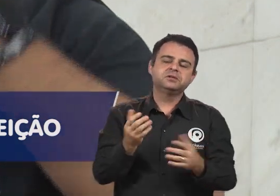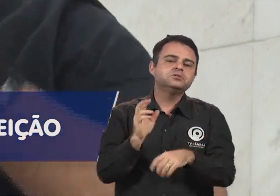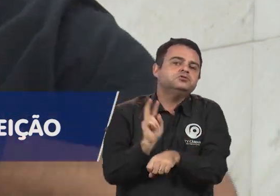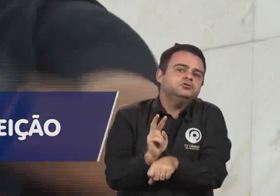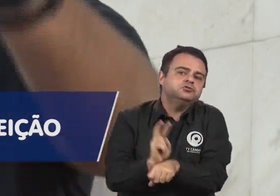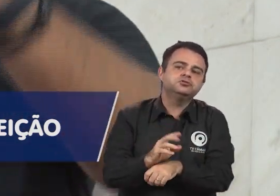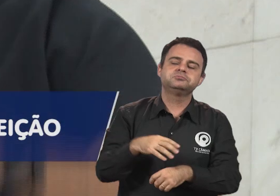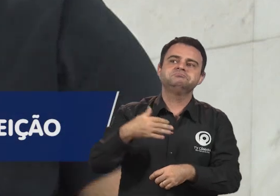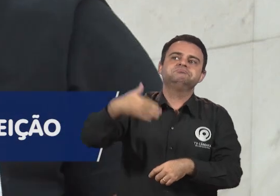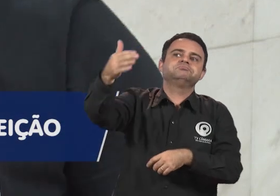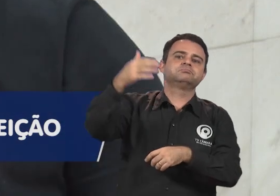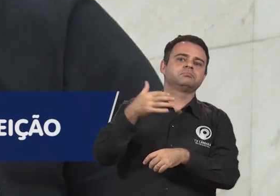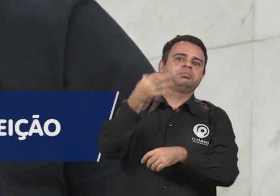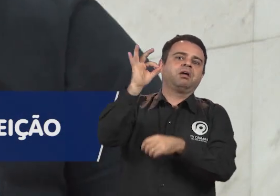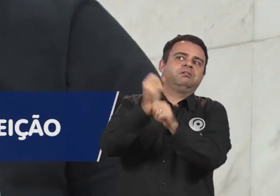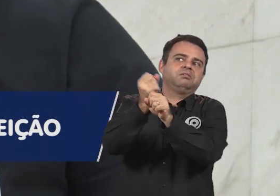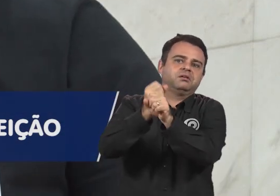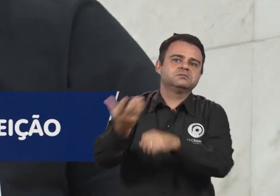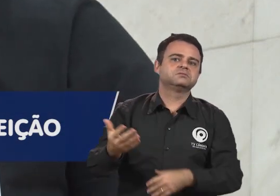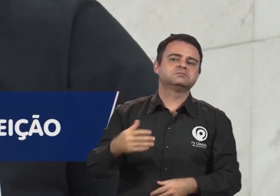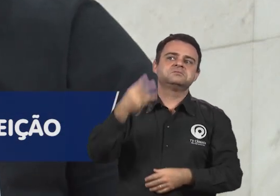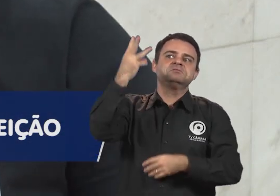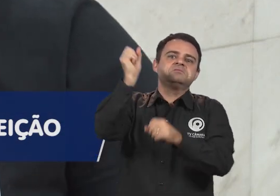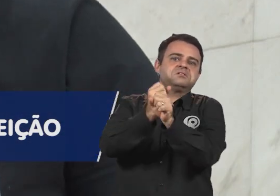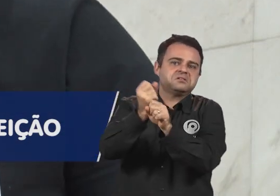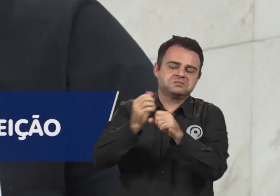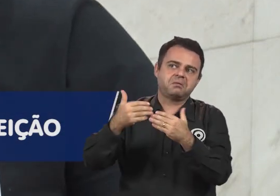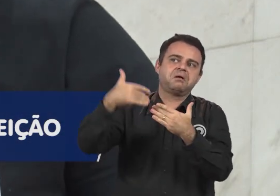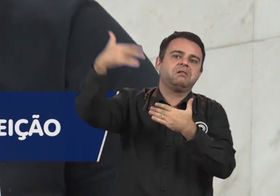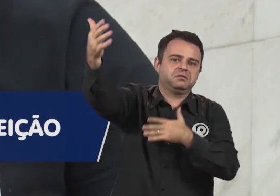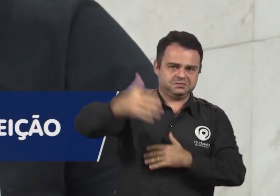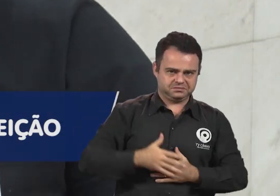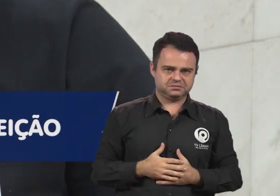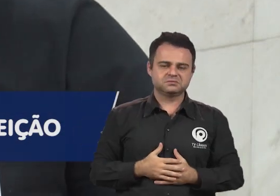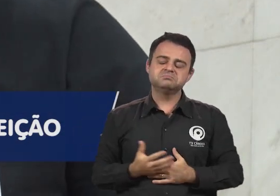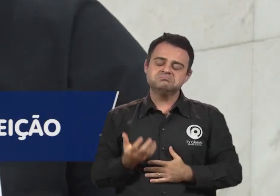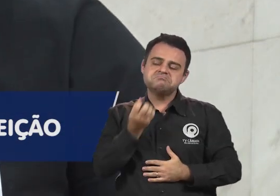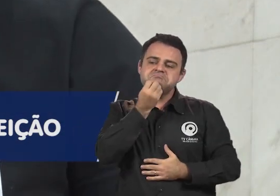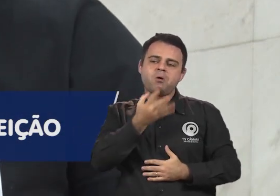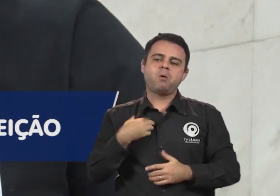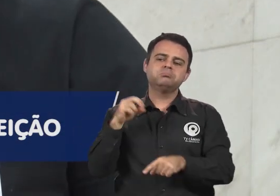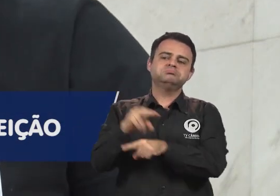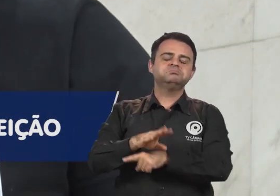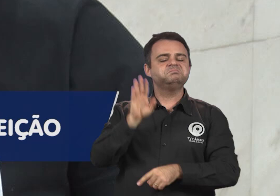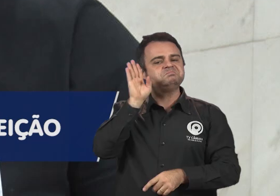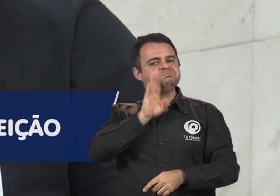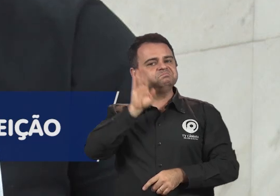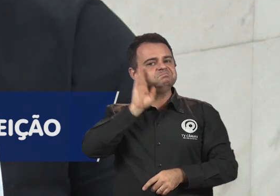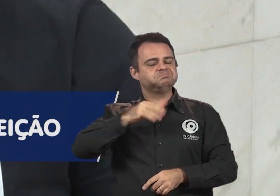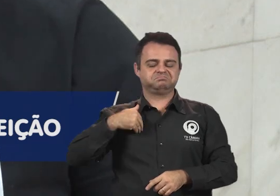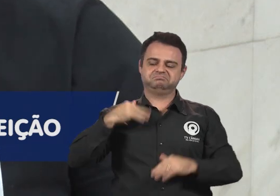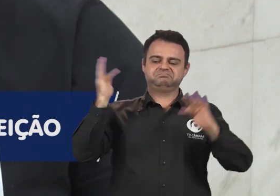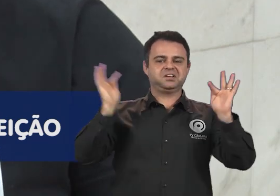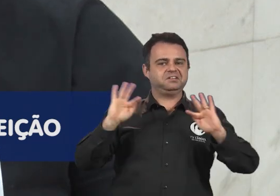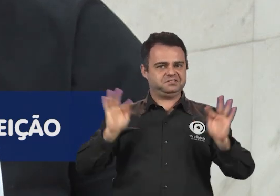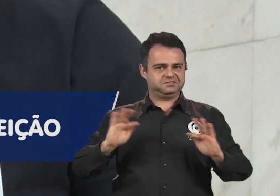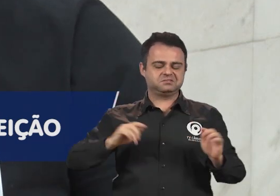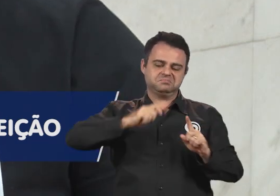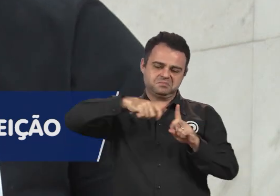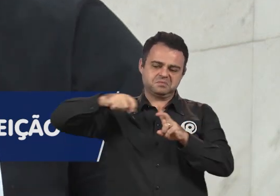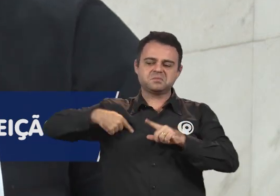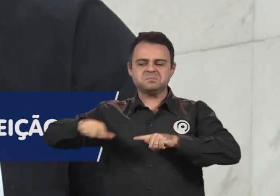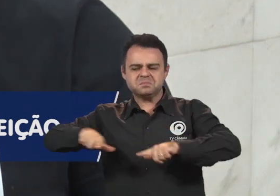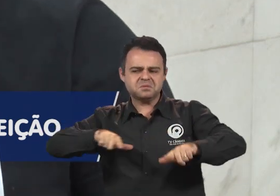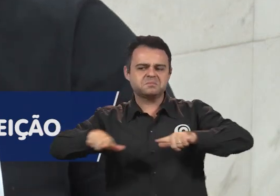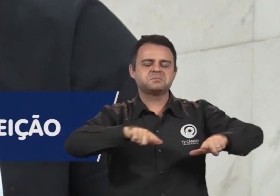anos, talvez uma vida toda para frente. Então, está sendo muito bacana esses primeiros meses, estou muito feliz e